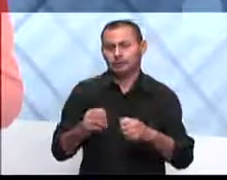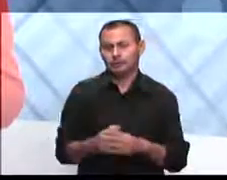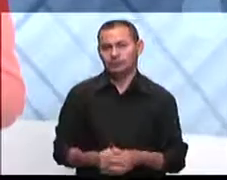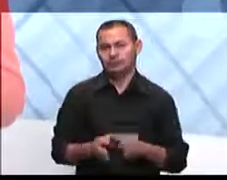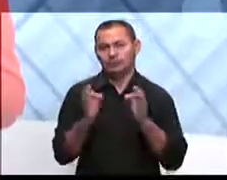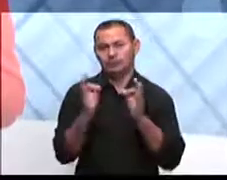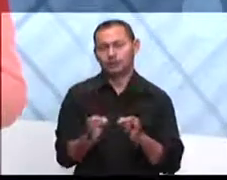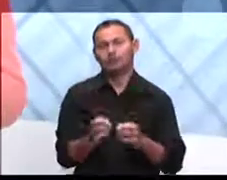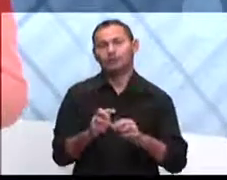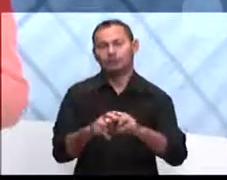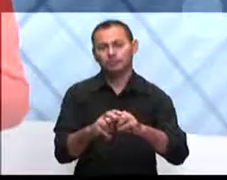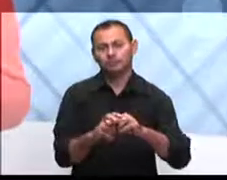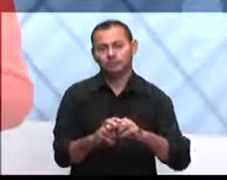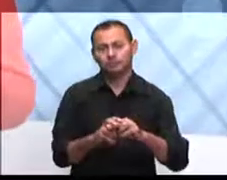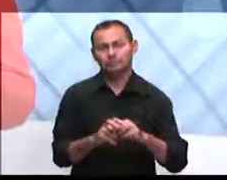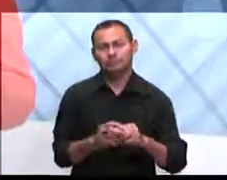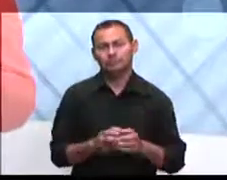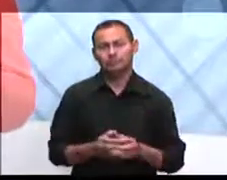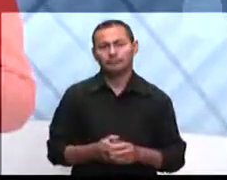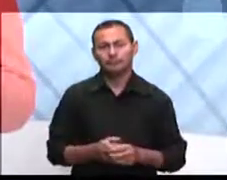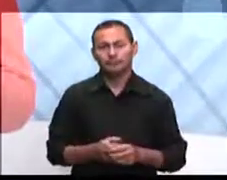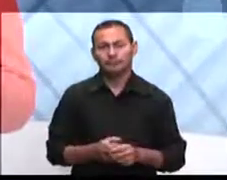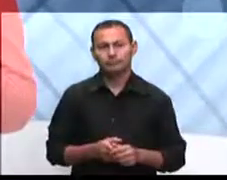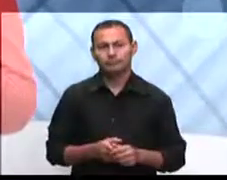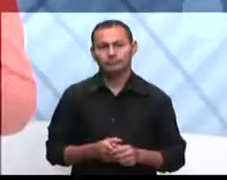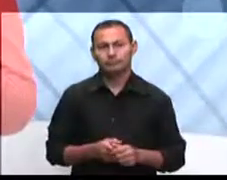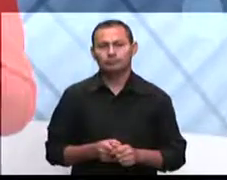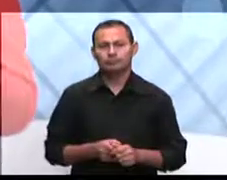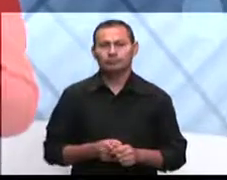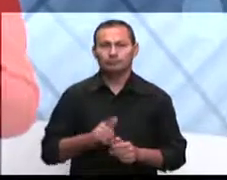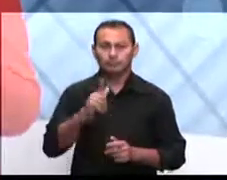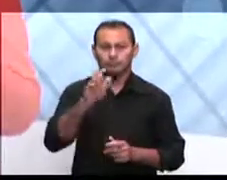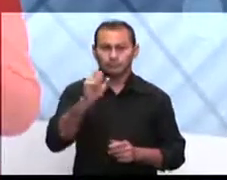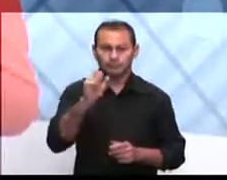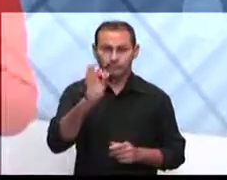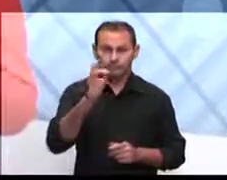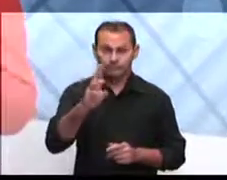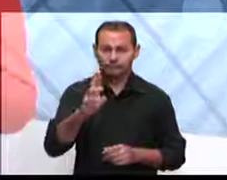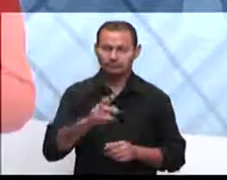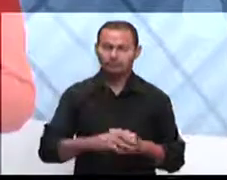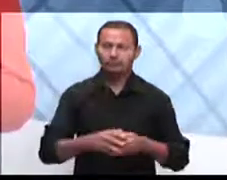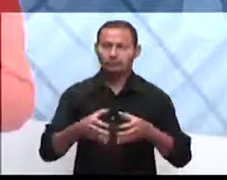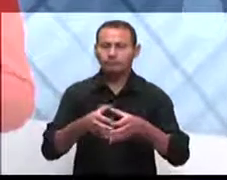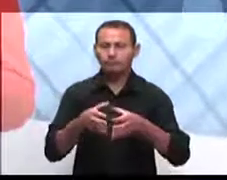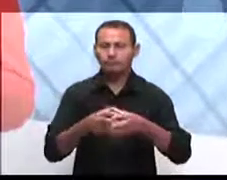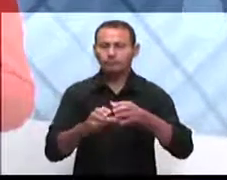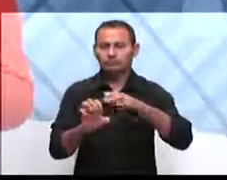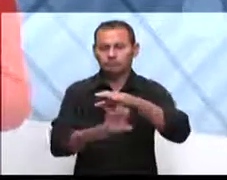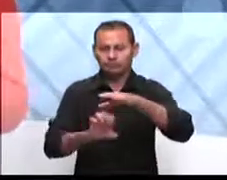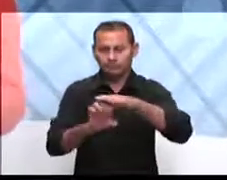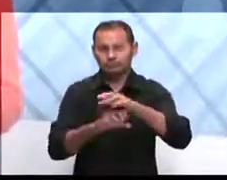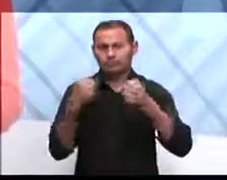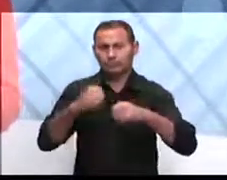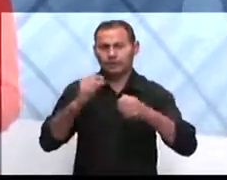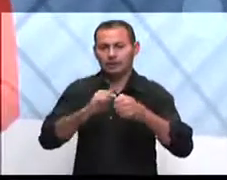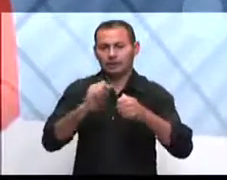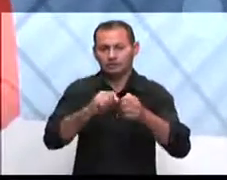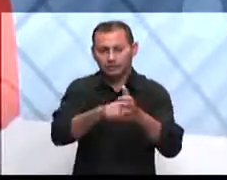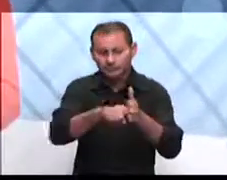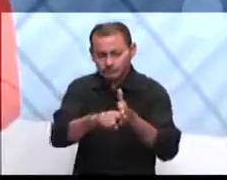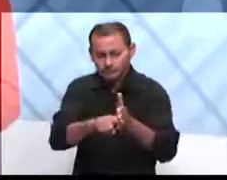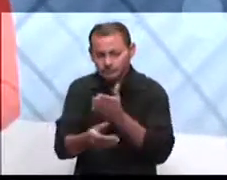tá? Então, para isso, né, então, o gestor ou a rede de supermercado, ela precisa fazer uma